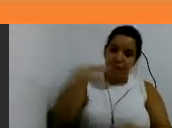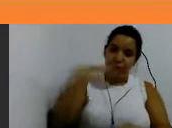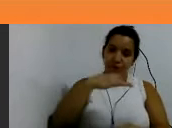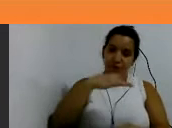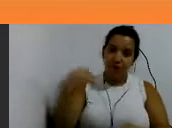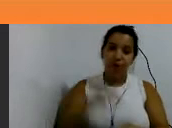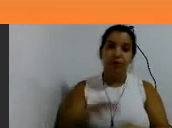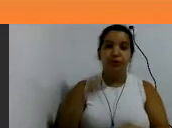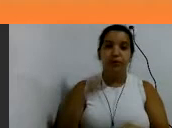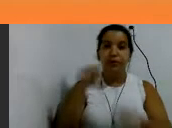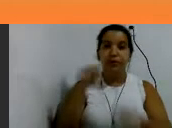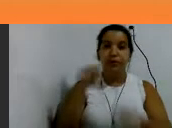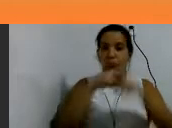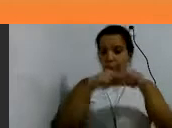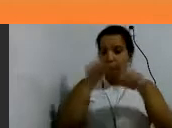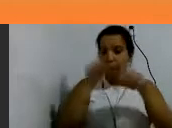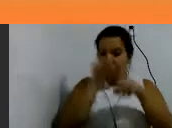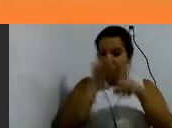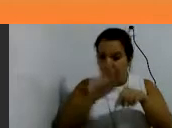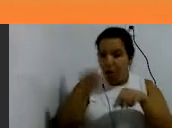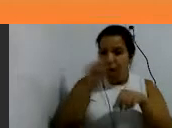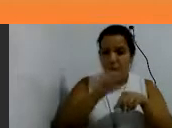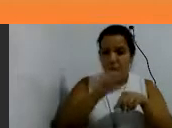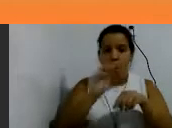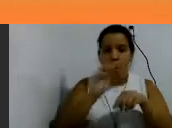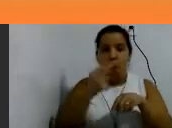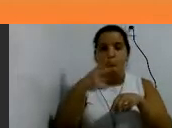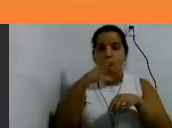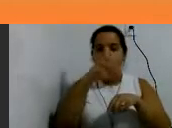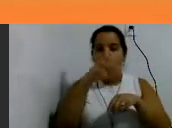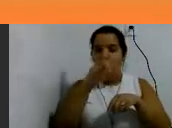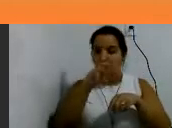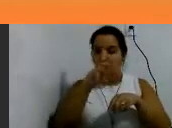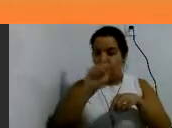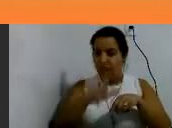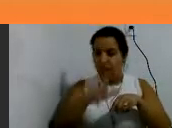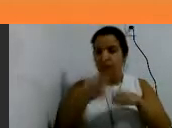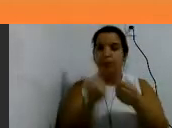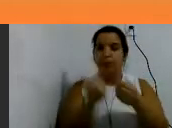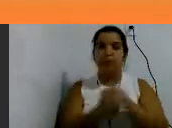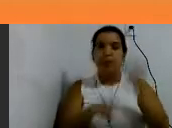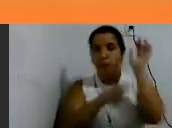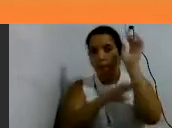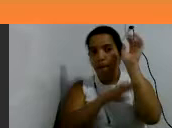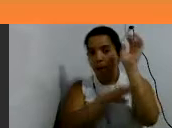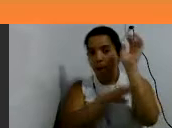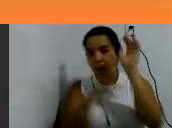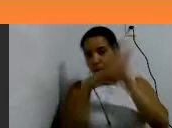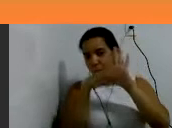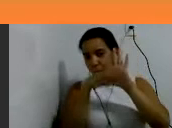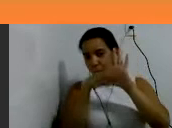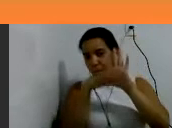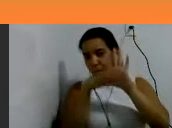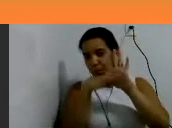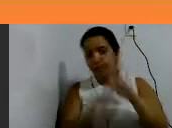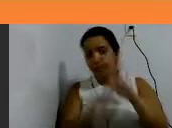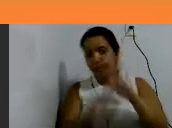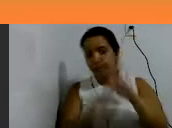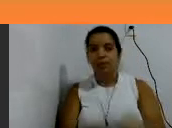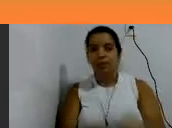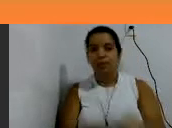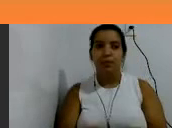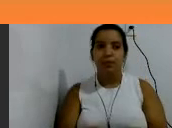O núcleo, ele é arredondado ou oval e ele fica na região mediana ou até mesmo ligeiramente